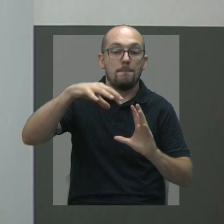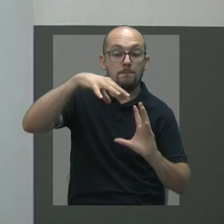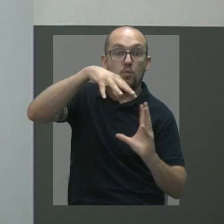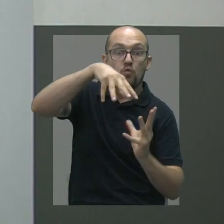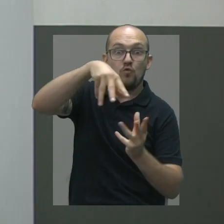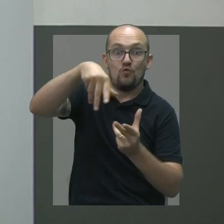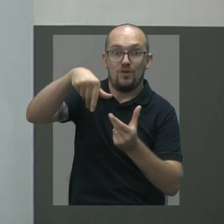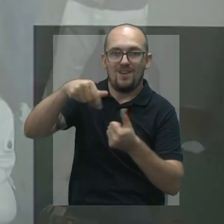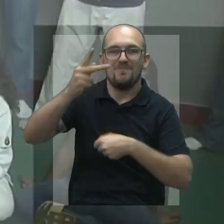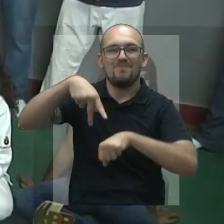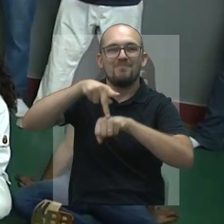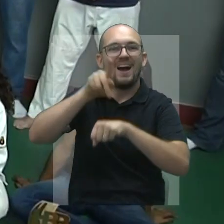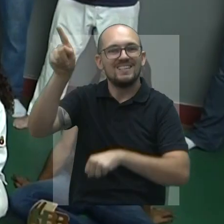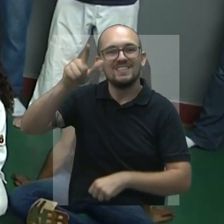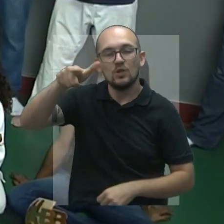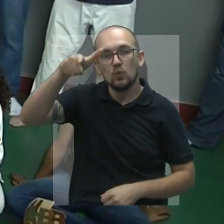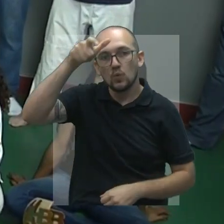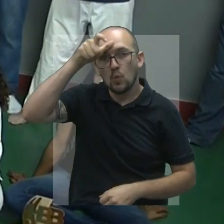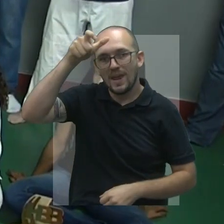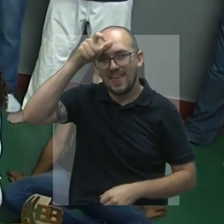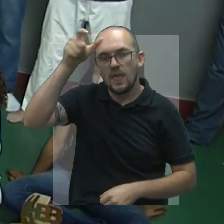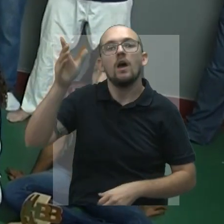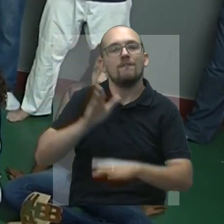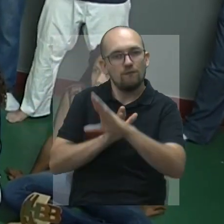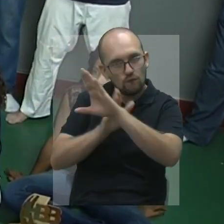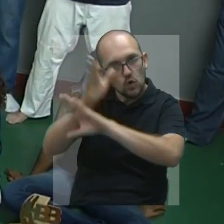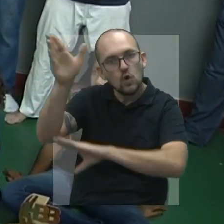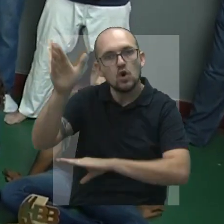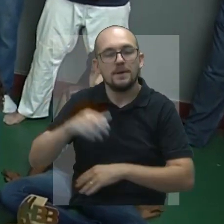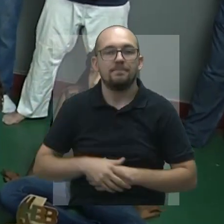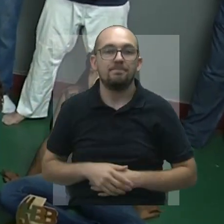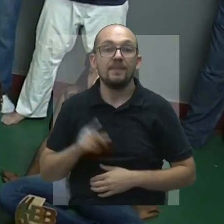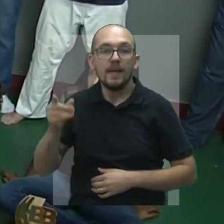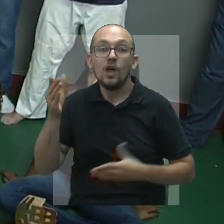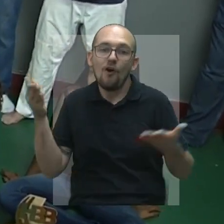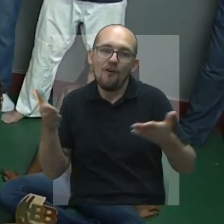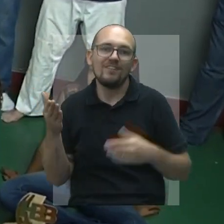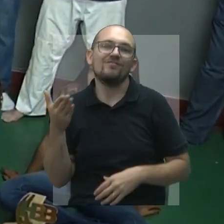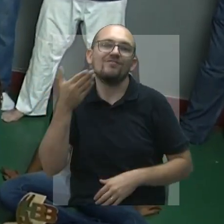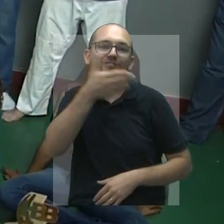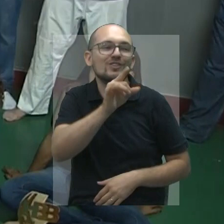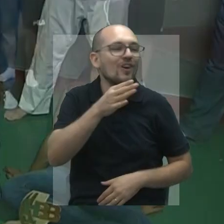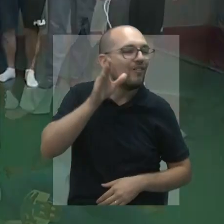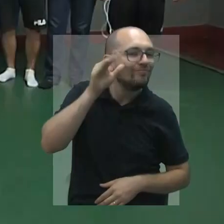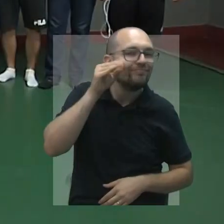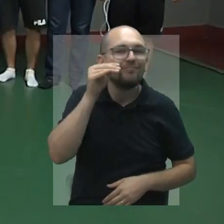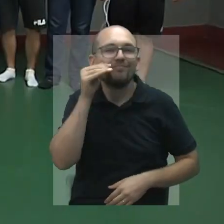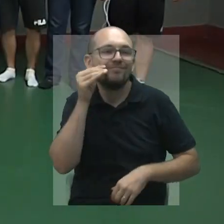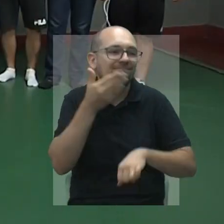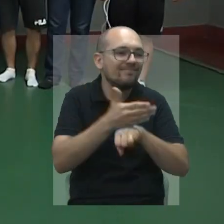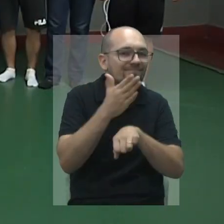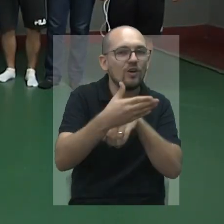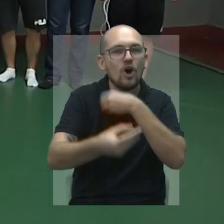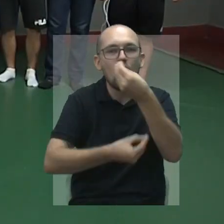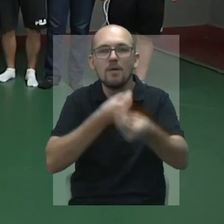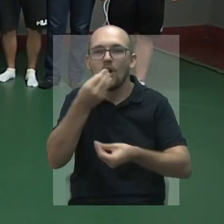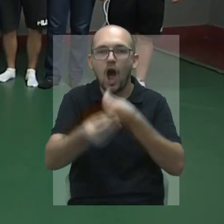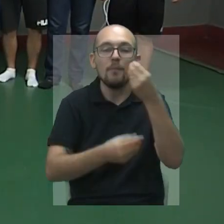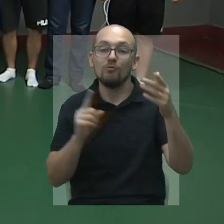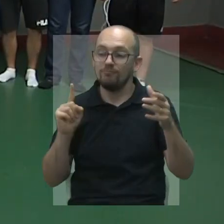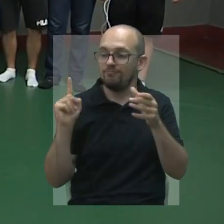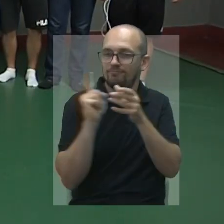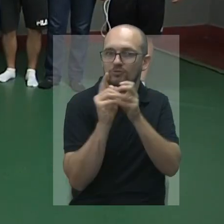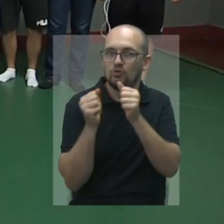na Turquia. Para ele, estar junto de seus companheiros no alojamento e nos treinamentos para os Jogos Abertos foi